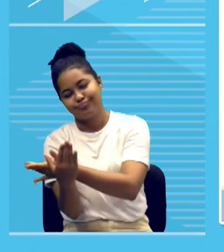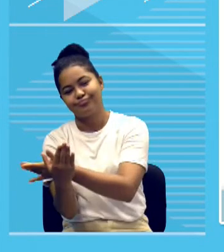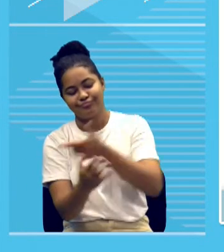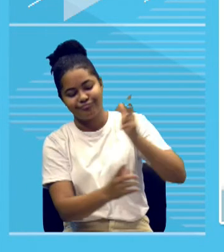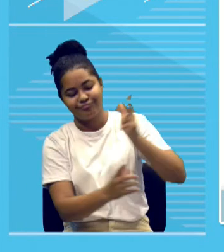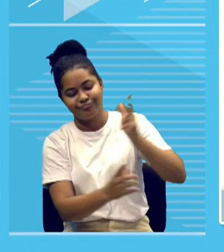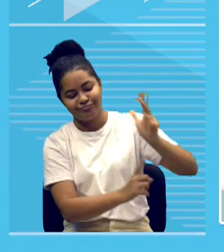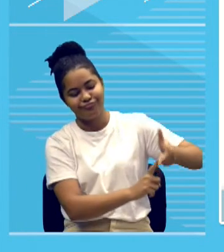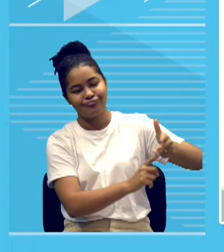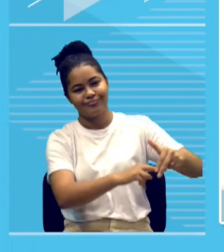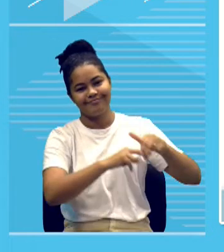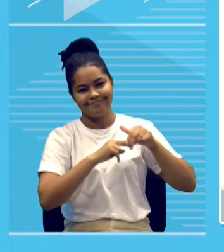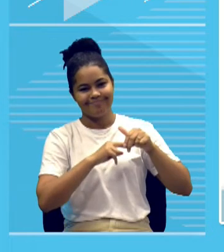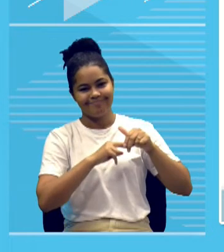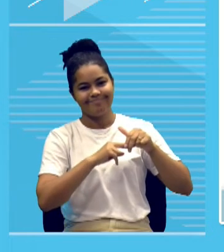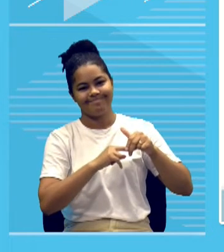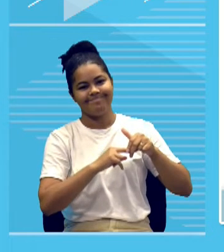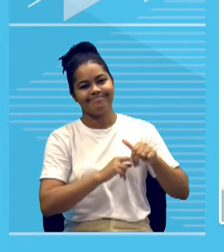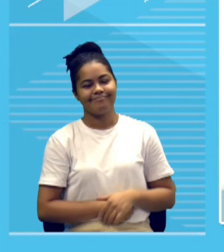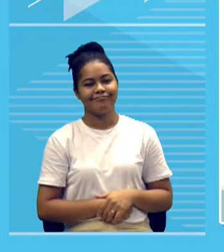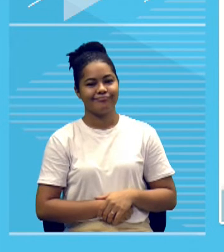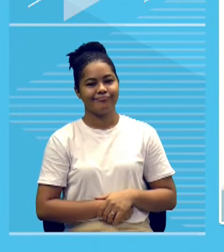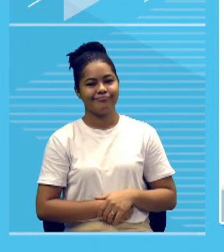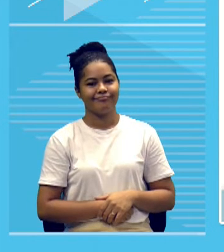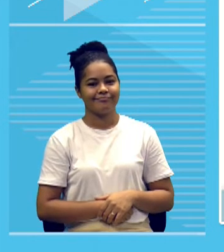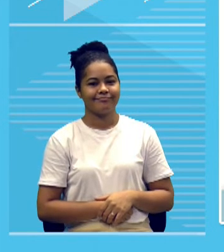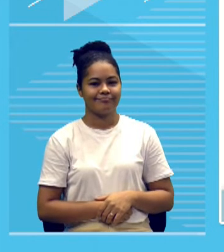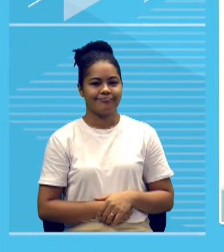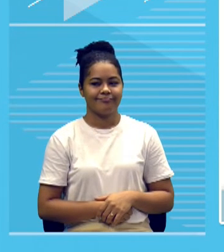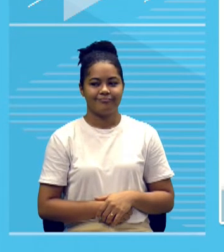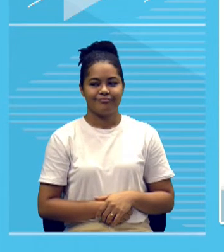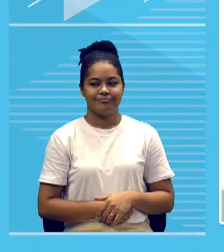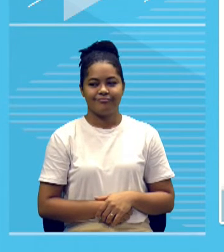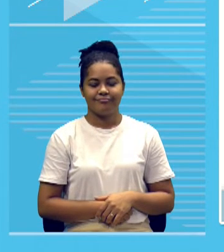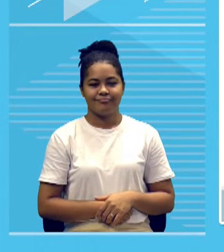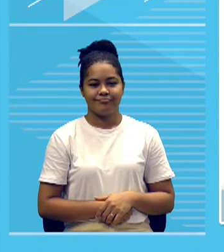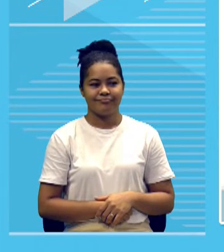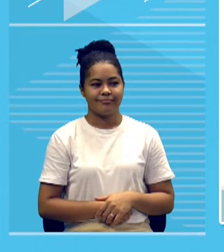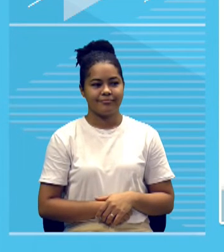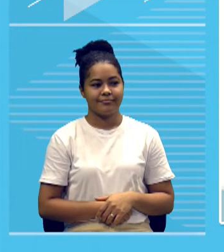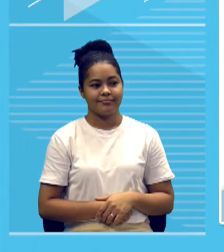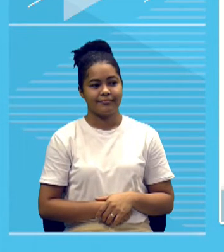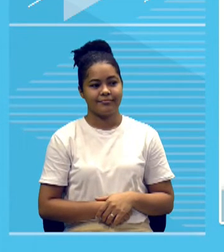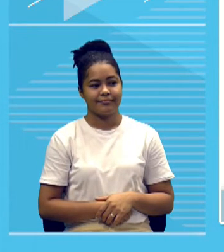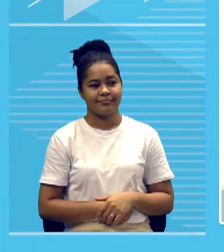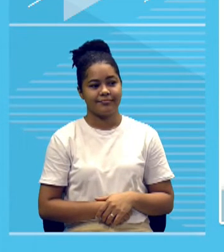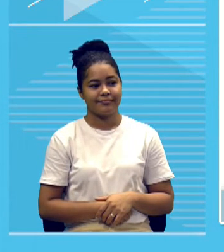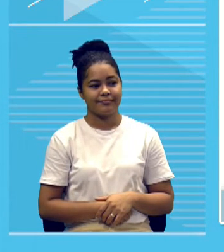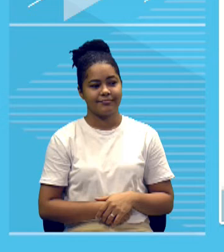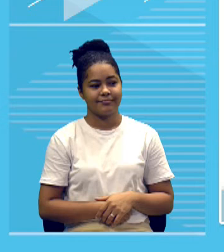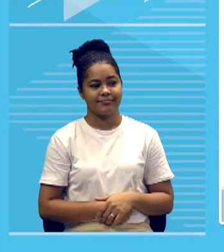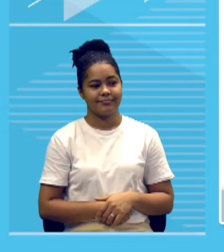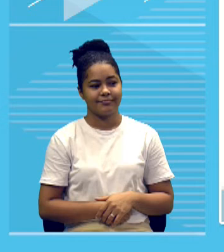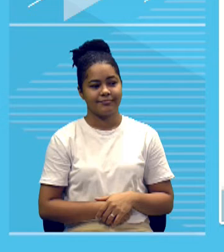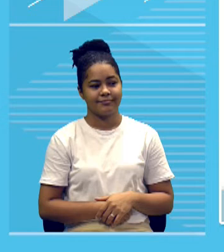e o meu a ou embora Oi e a última crianças